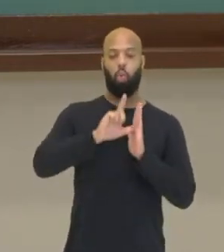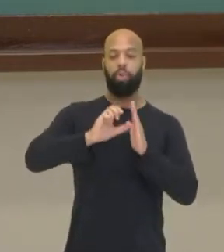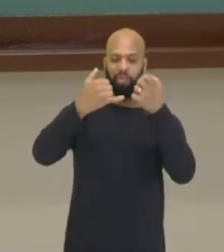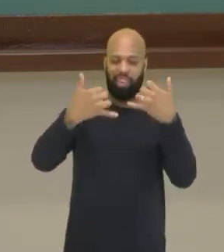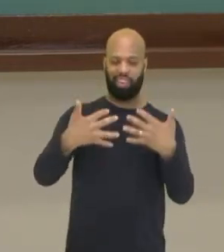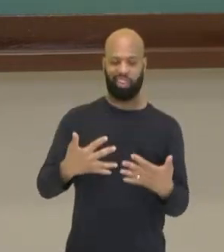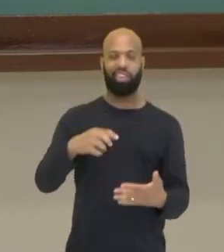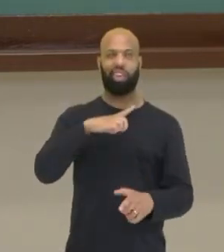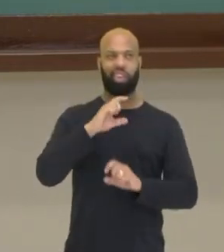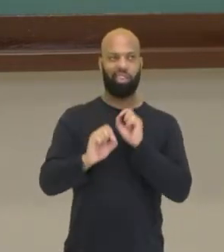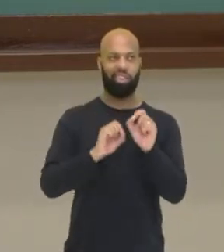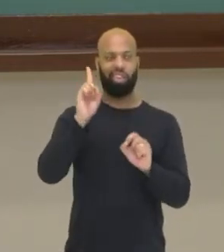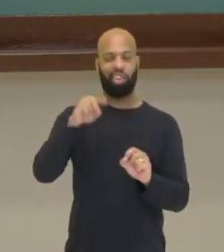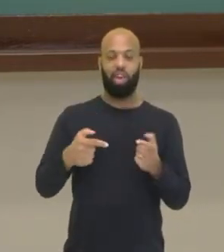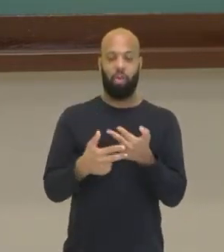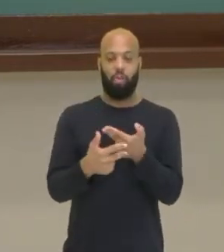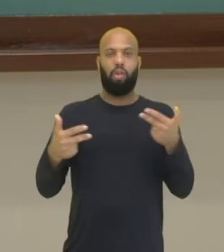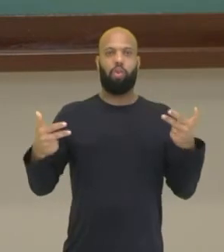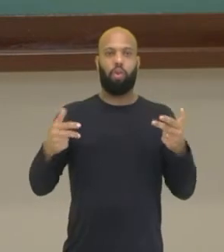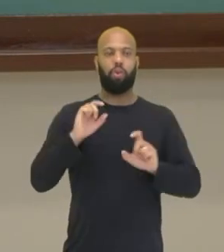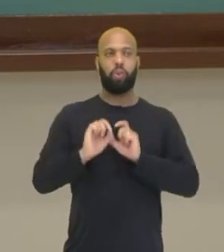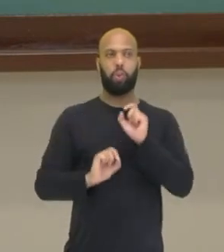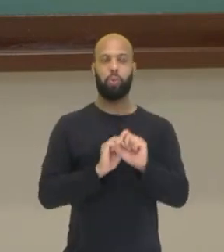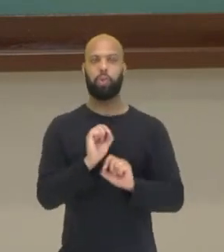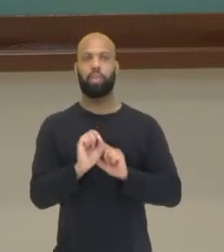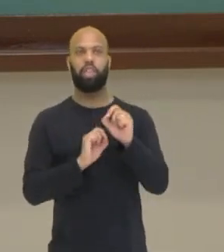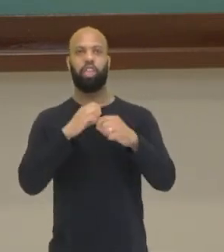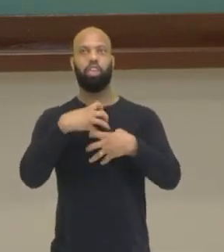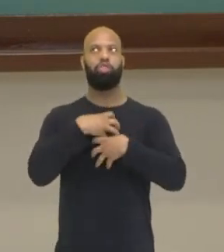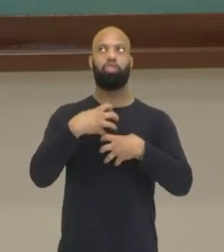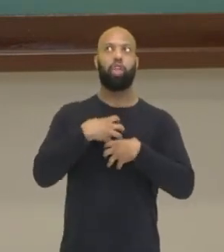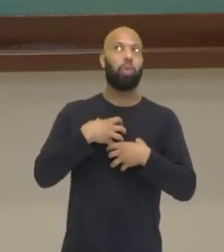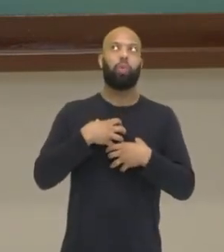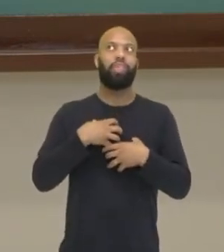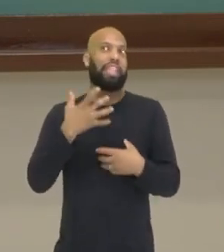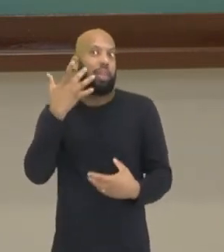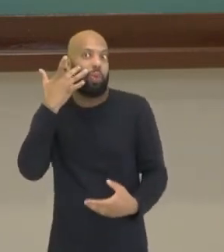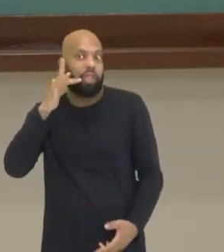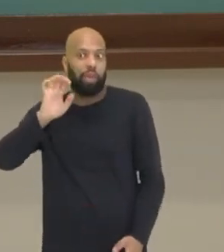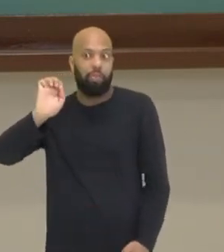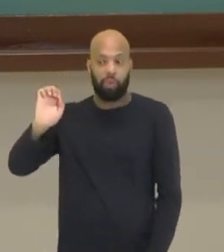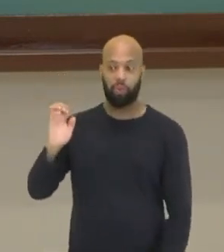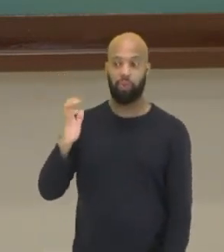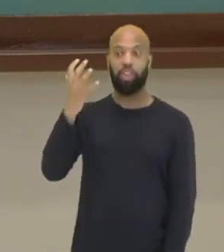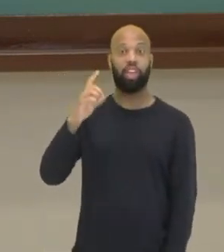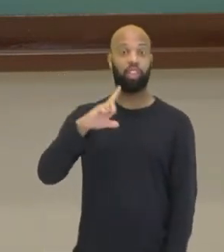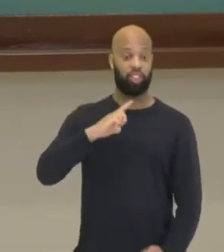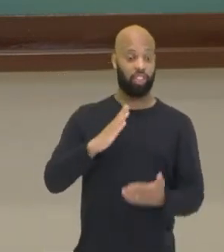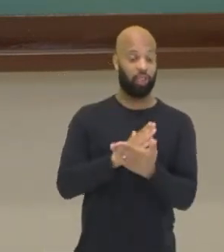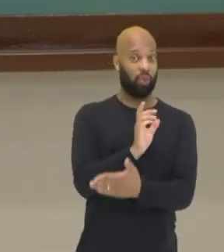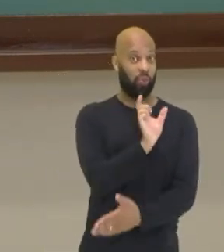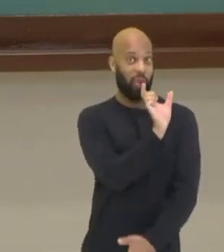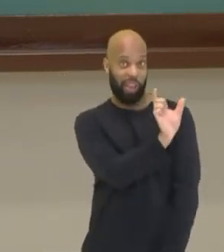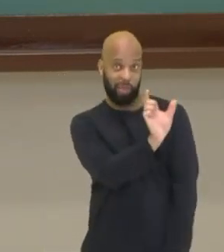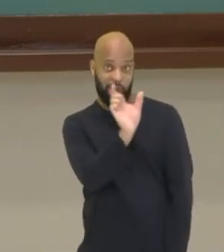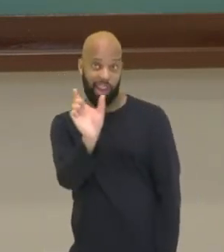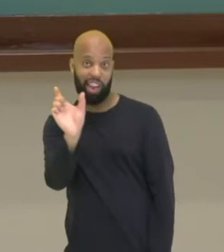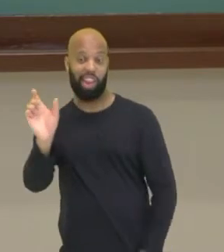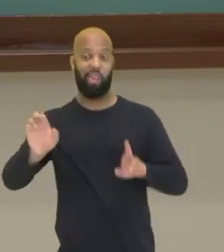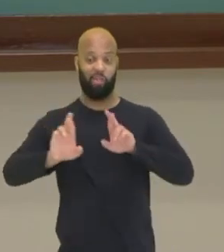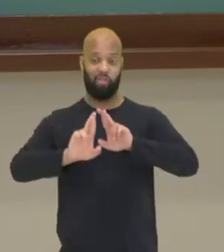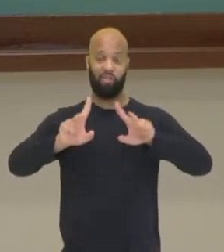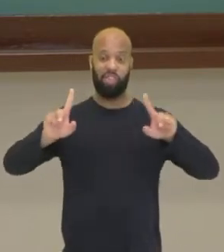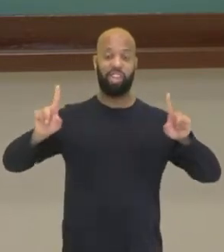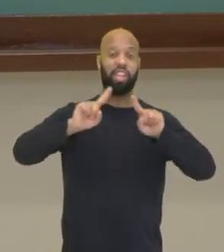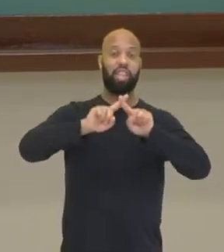que foi algo, de certo modo, inesperado, algumas palavrinhas diferentes, né? Mas o